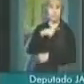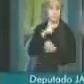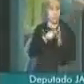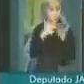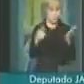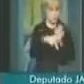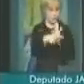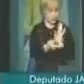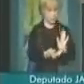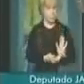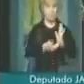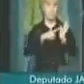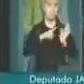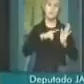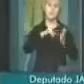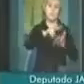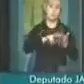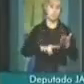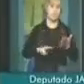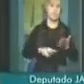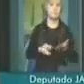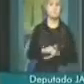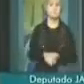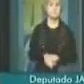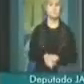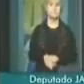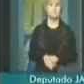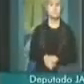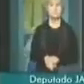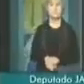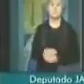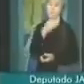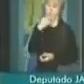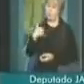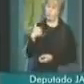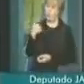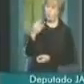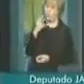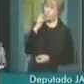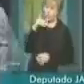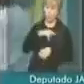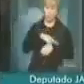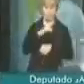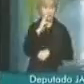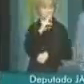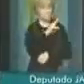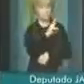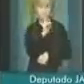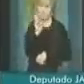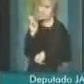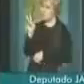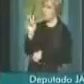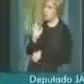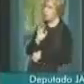nos jornais aqui da Câmara, aqui na semana passada. Pode ser um filho de vocês um dia. Se apaixona. E daí ele resolve vencer o